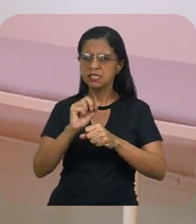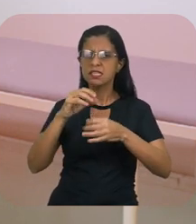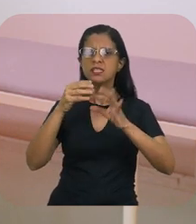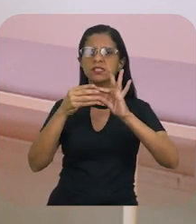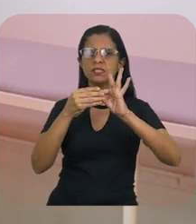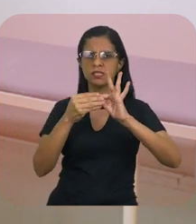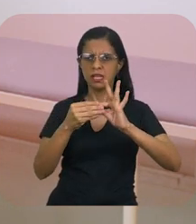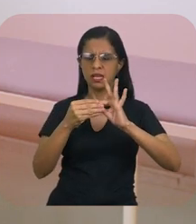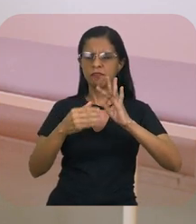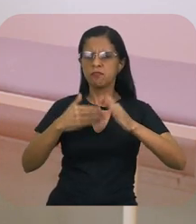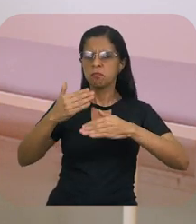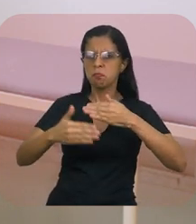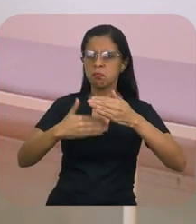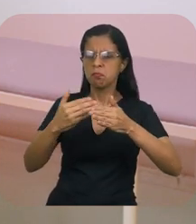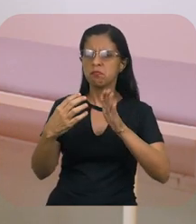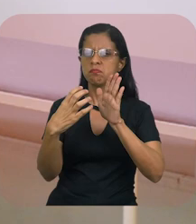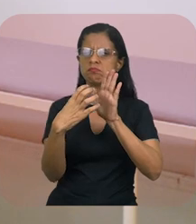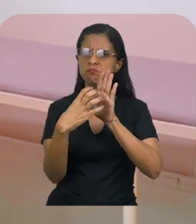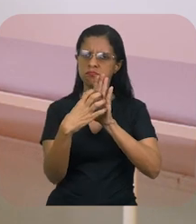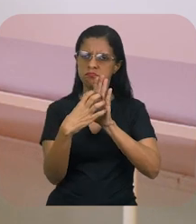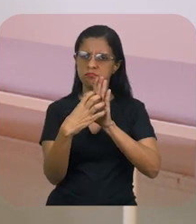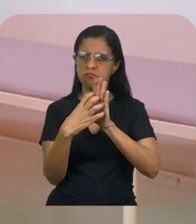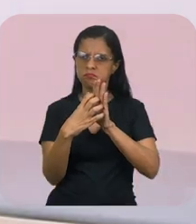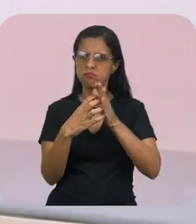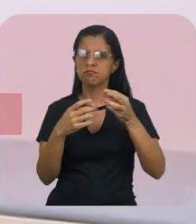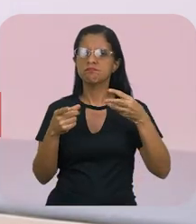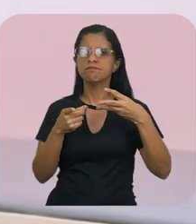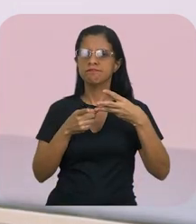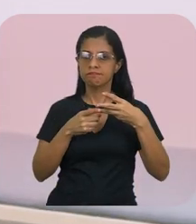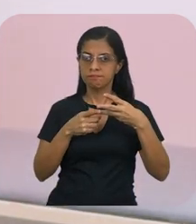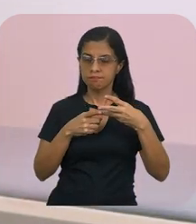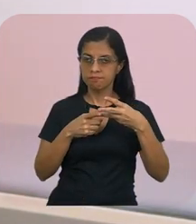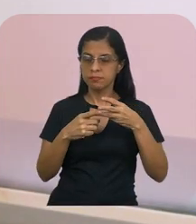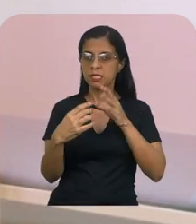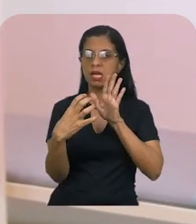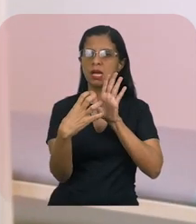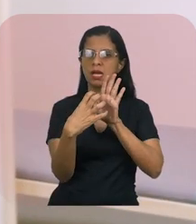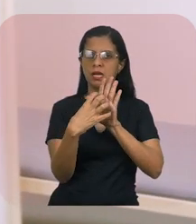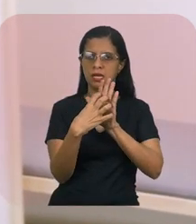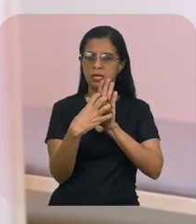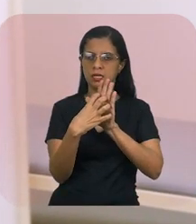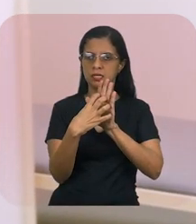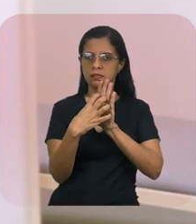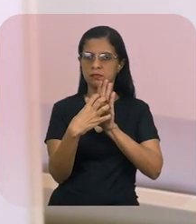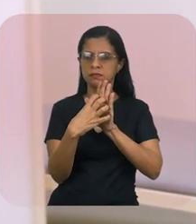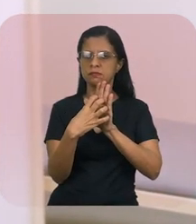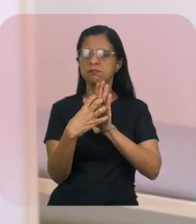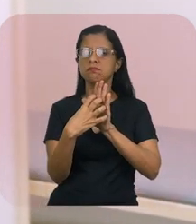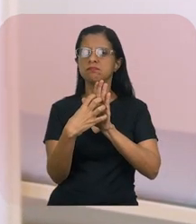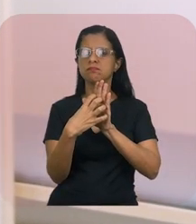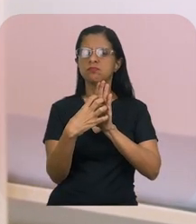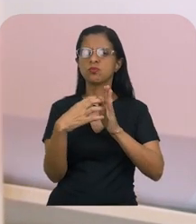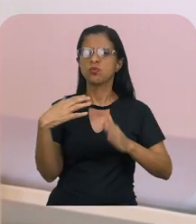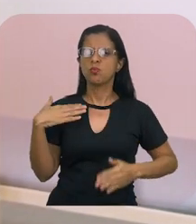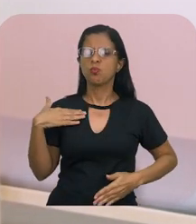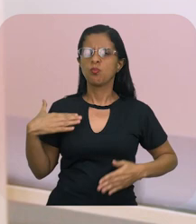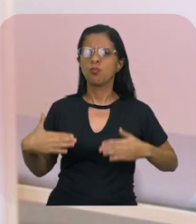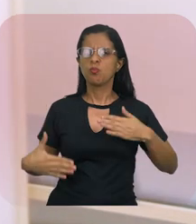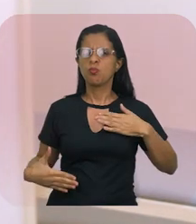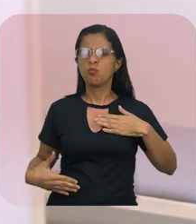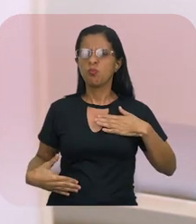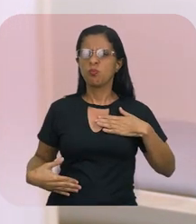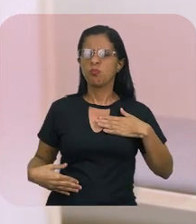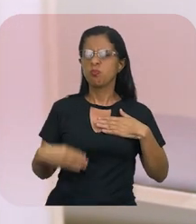uma década, ele vai entrar na fase da AIDS propriamente dita. Fase da AIDS propriamente dita. É nessa fase que nosso organismo